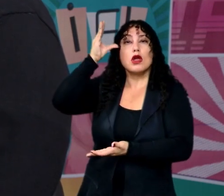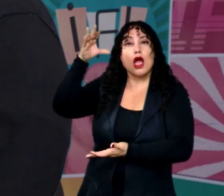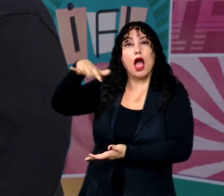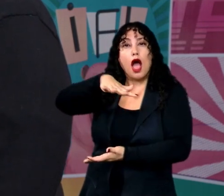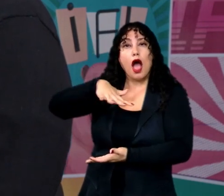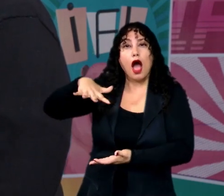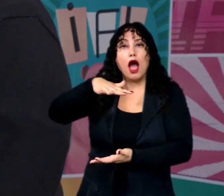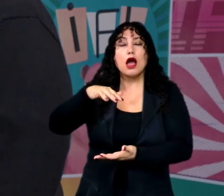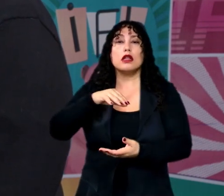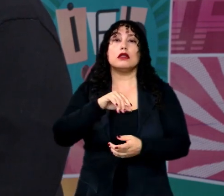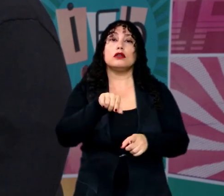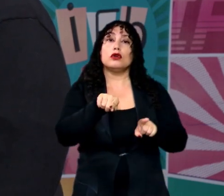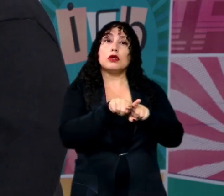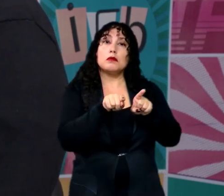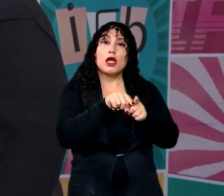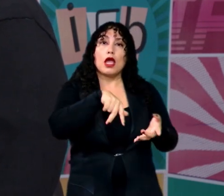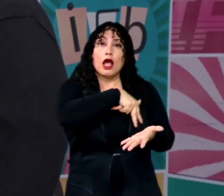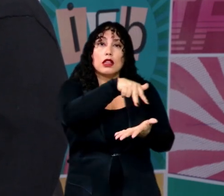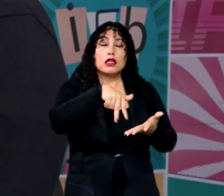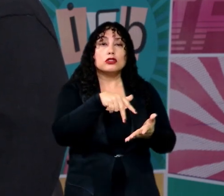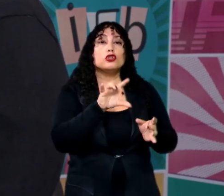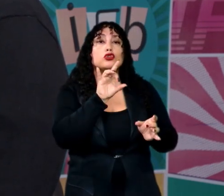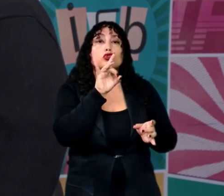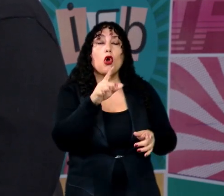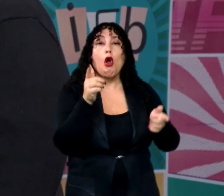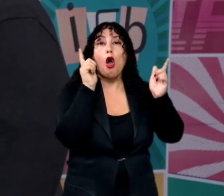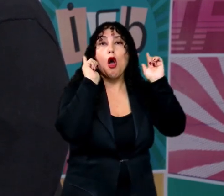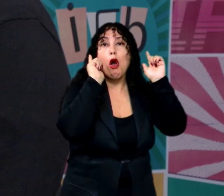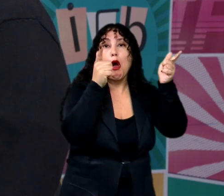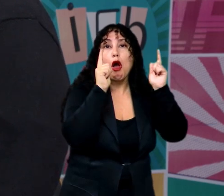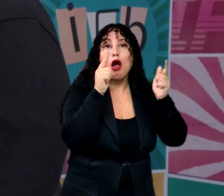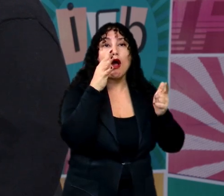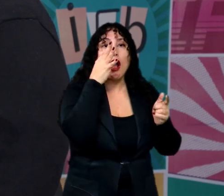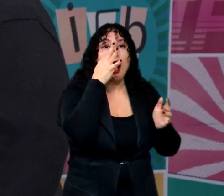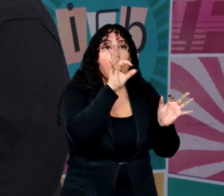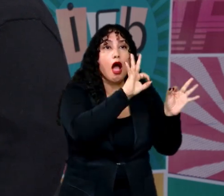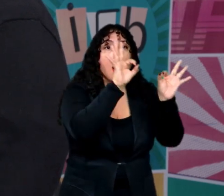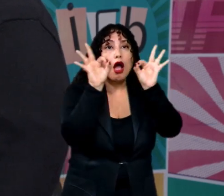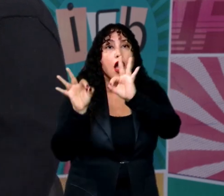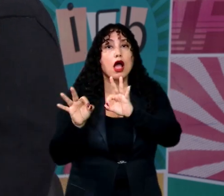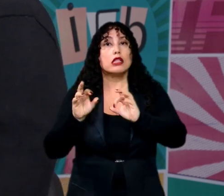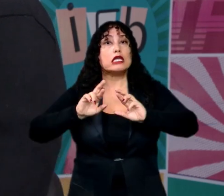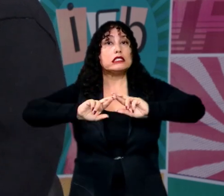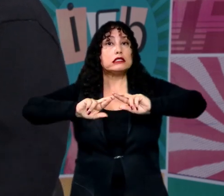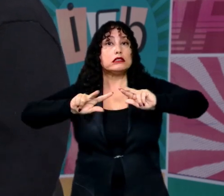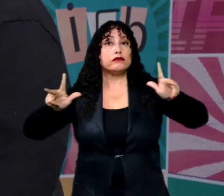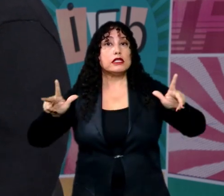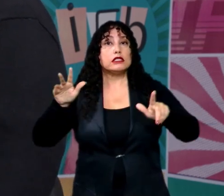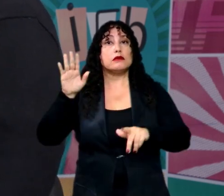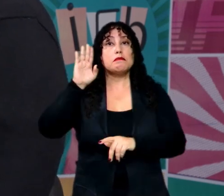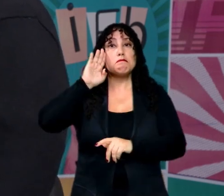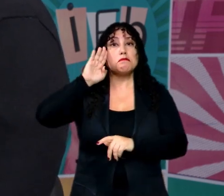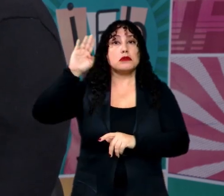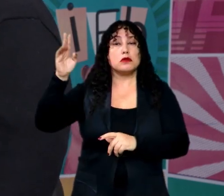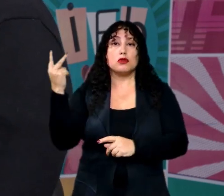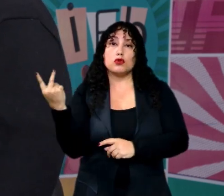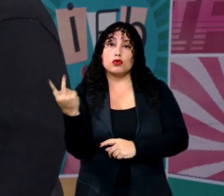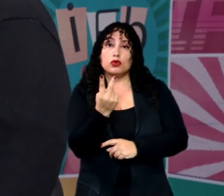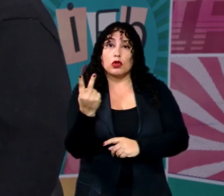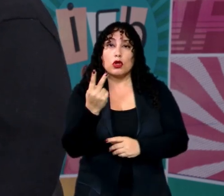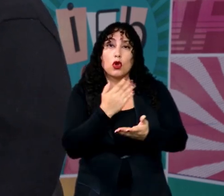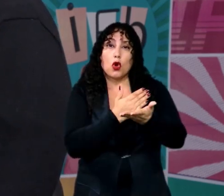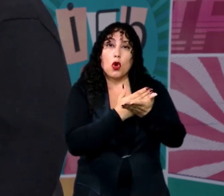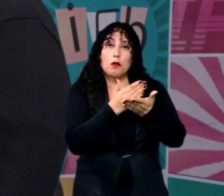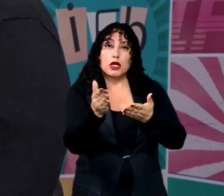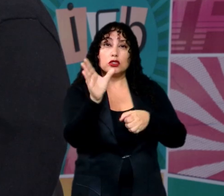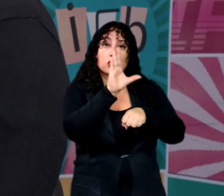e a dança como uma área de entretenimento também. Então a gente vem trabalhando sobre essas duas diferenças principais aí. Então, quando a gente começa a ter